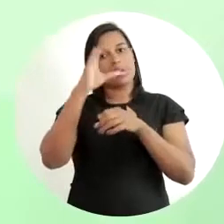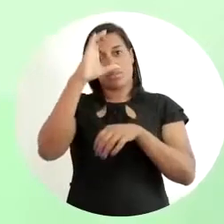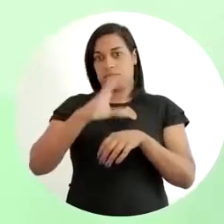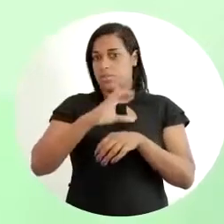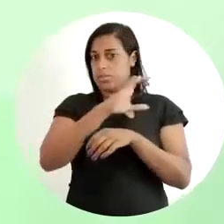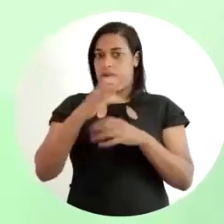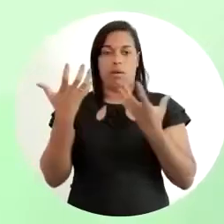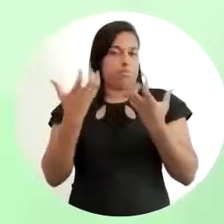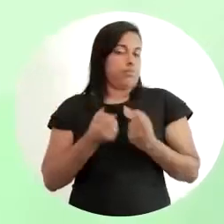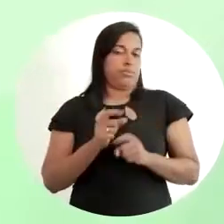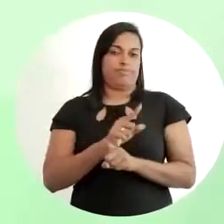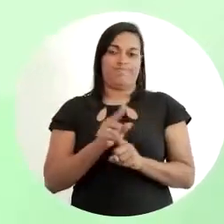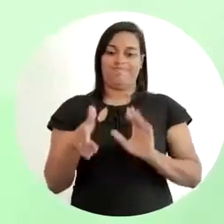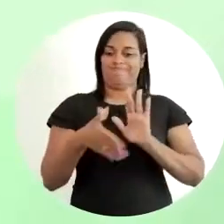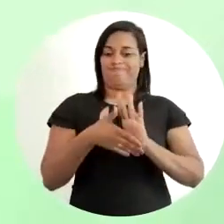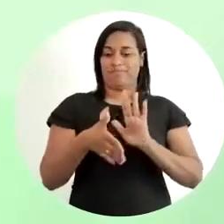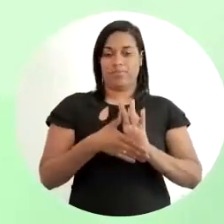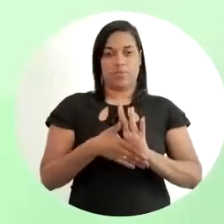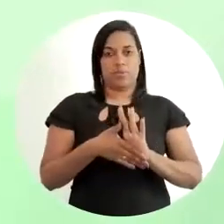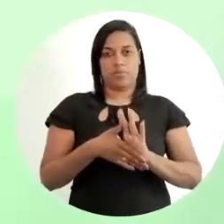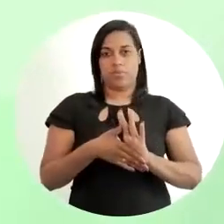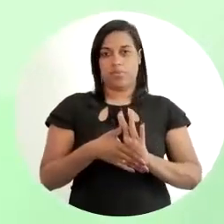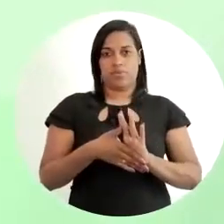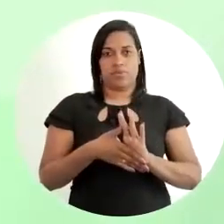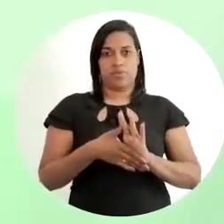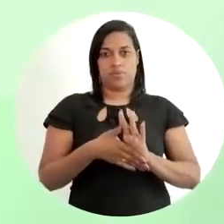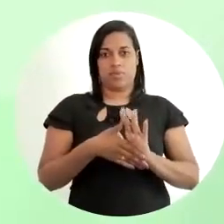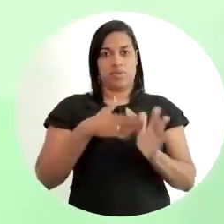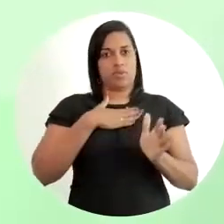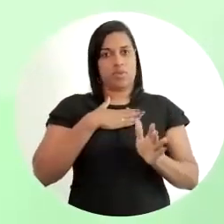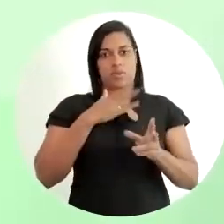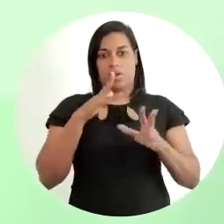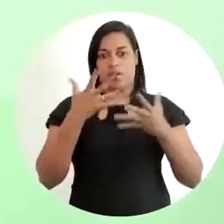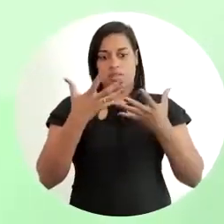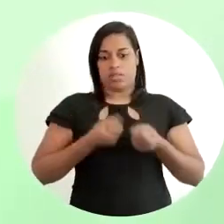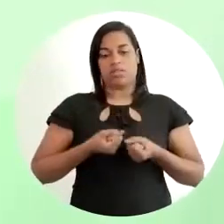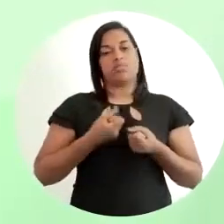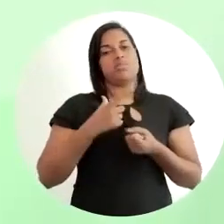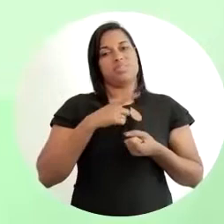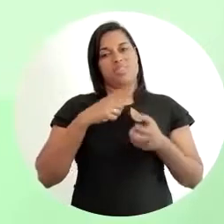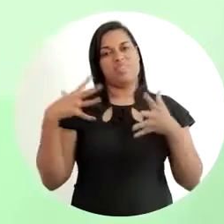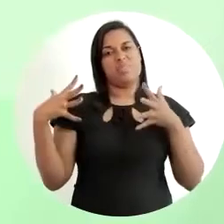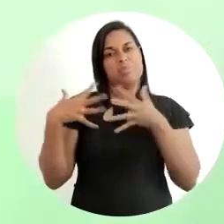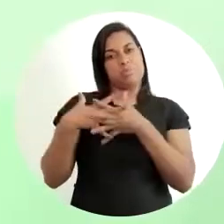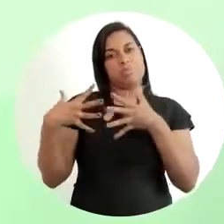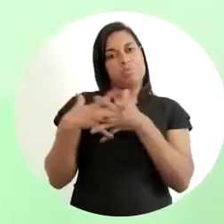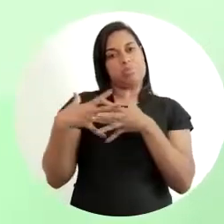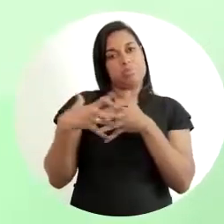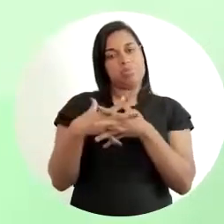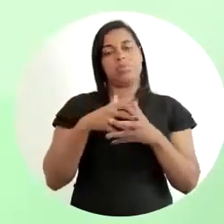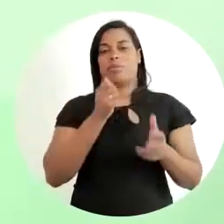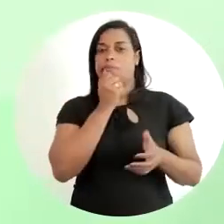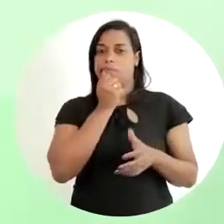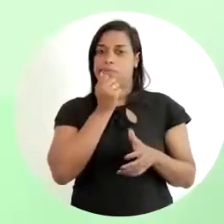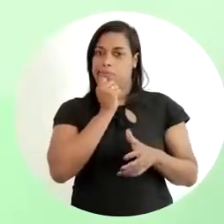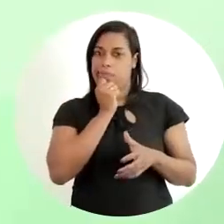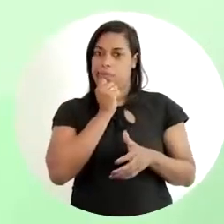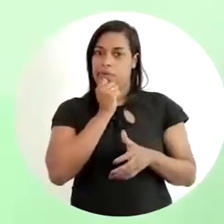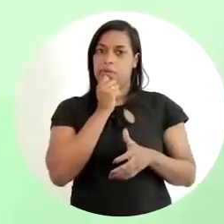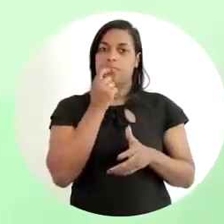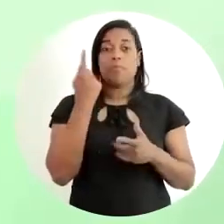dentro da Igreja Católica não acataram essa proposta com tranquilidade. Houve diversos